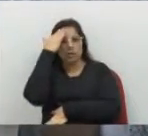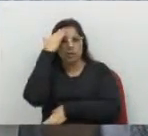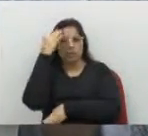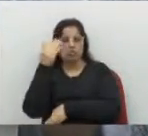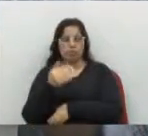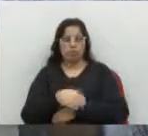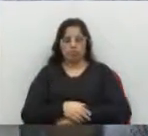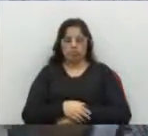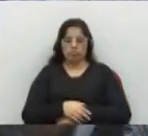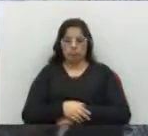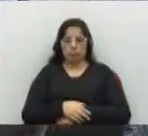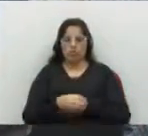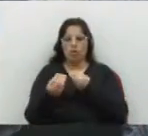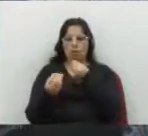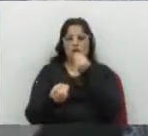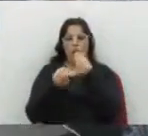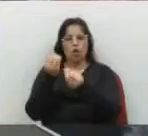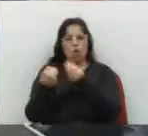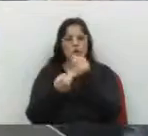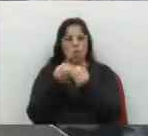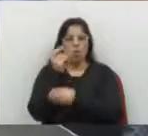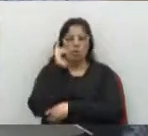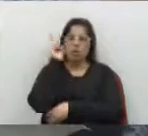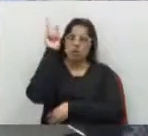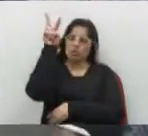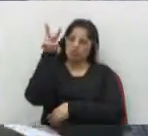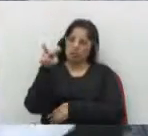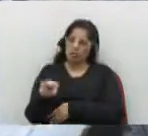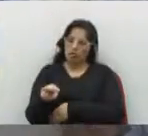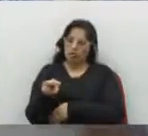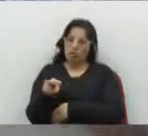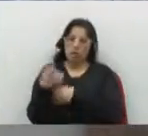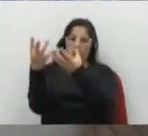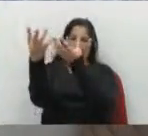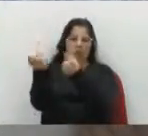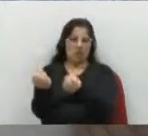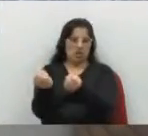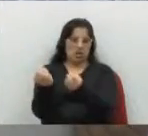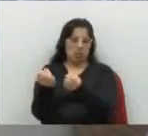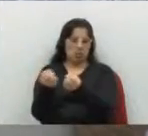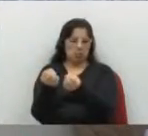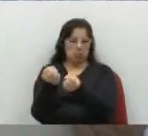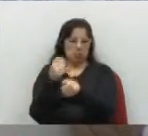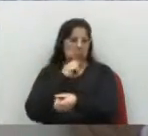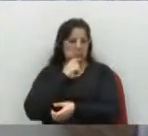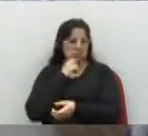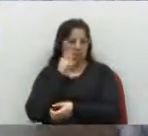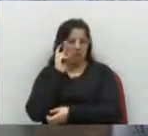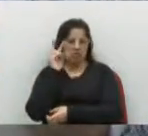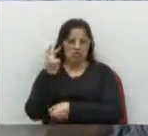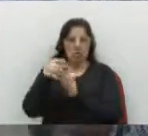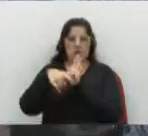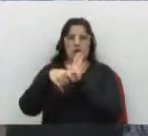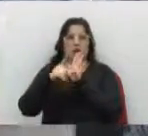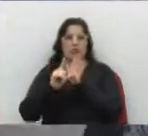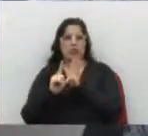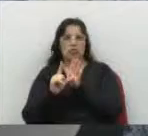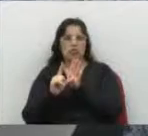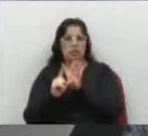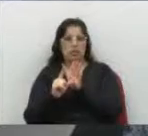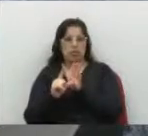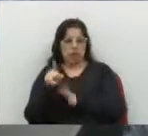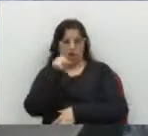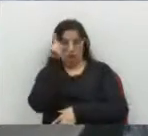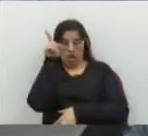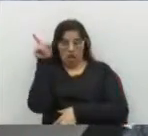escolar. Como que pode receber feijão embolorado, mandar para as escolas e ninguém vê? Quem tem que ver são as cozinheiras